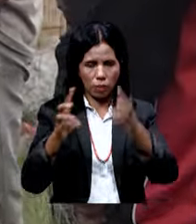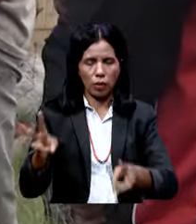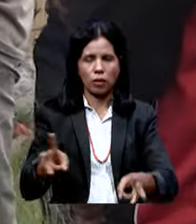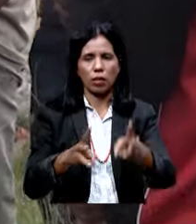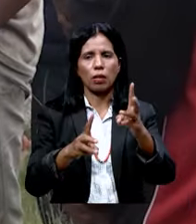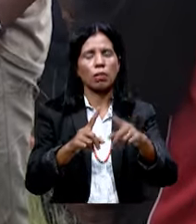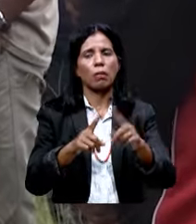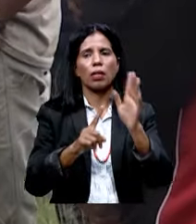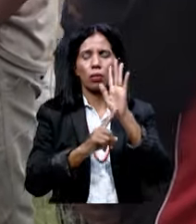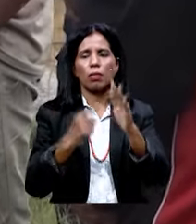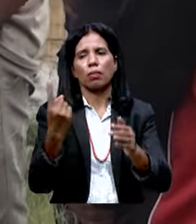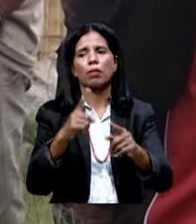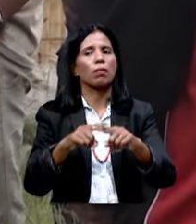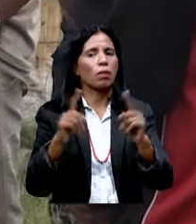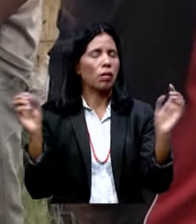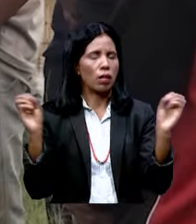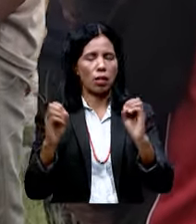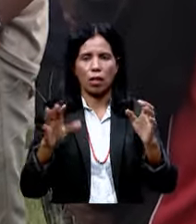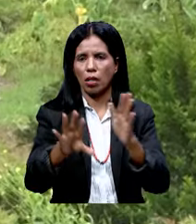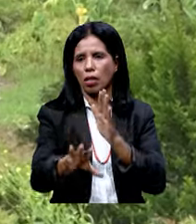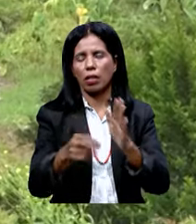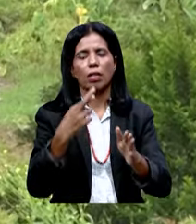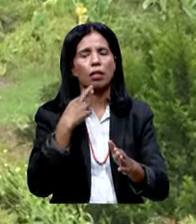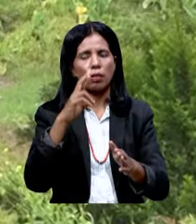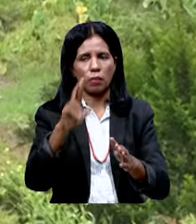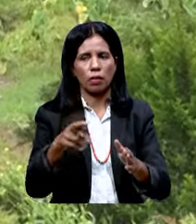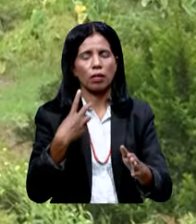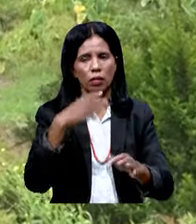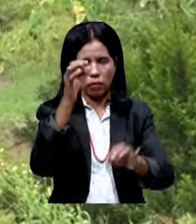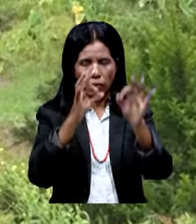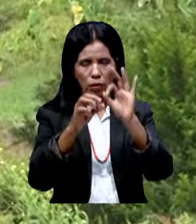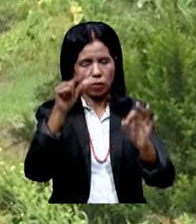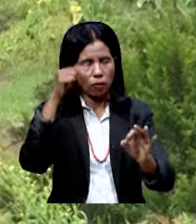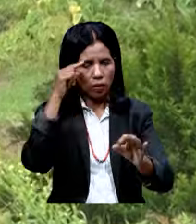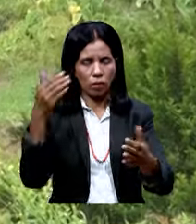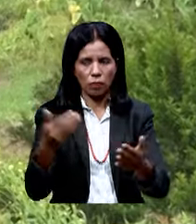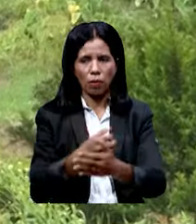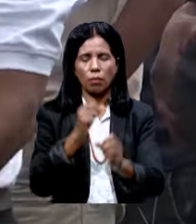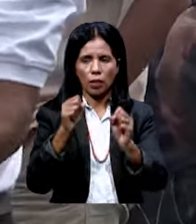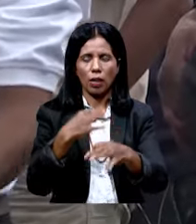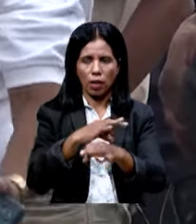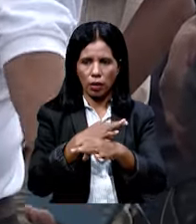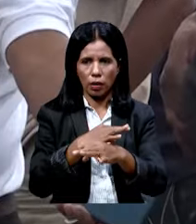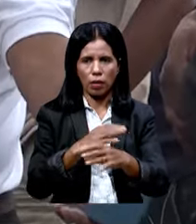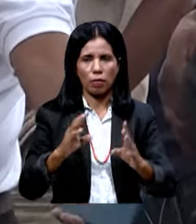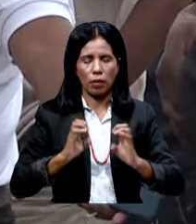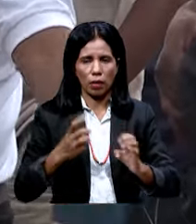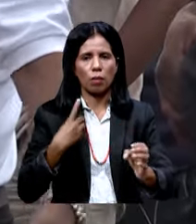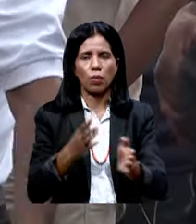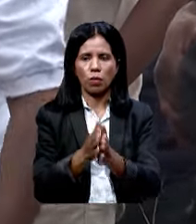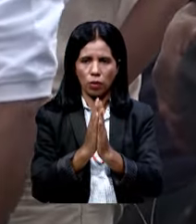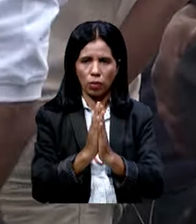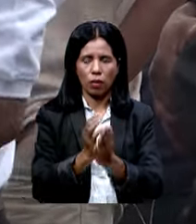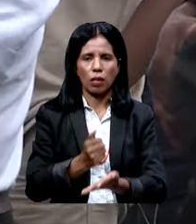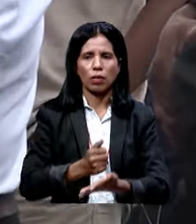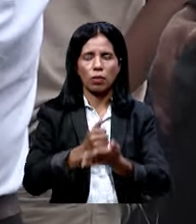bebeik, ma be lahetan resposta rumah ho kone kondisyon sama kan sana, ma si tefiar ho governo founda ne bele hadia, no emergensi ne me ma kami husur dak para bele